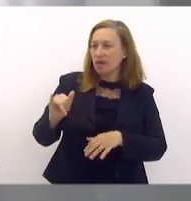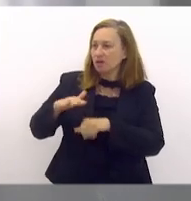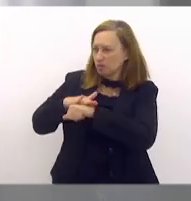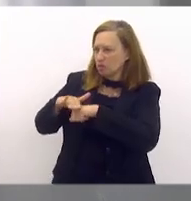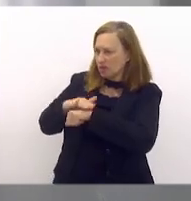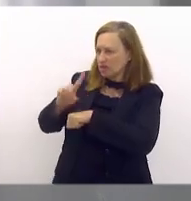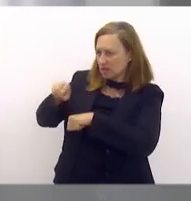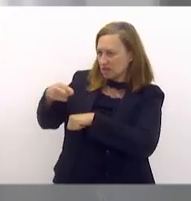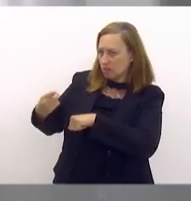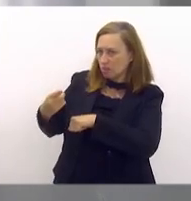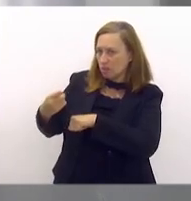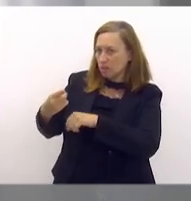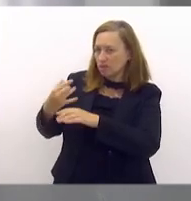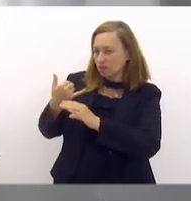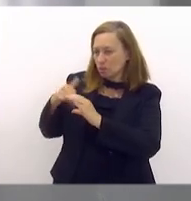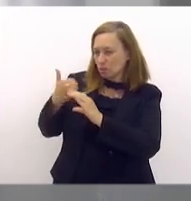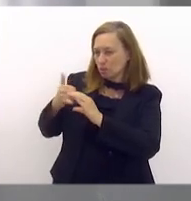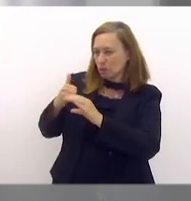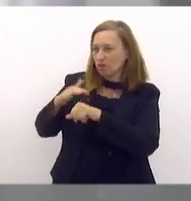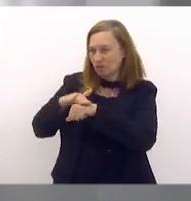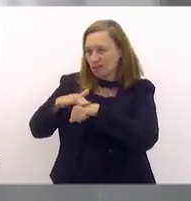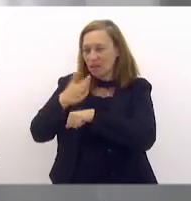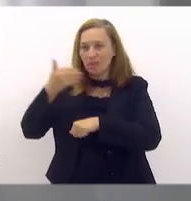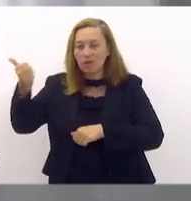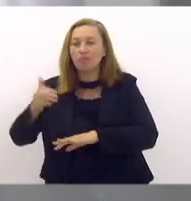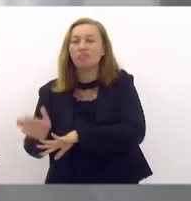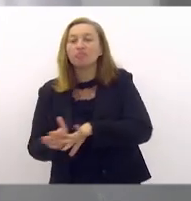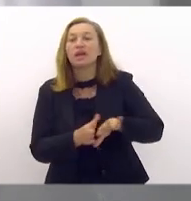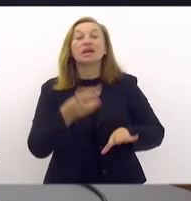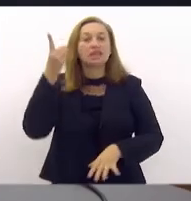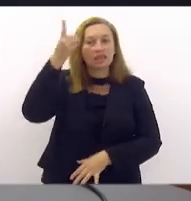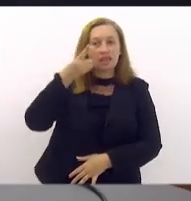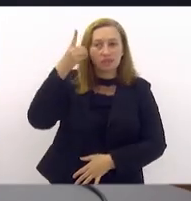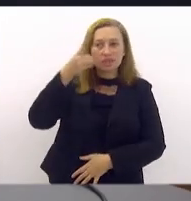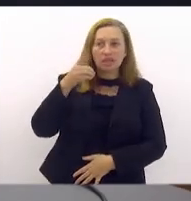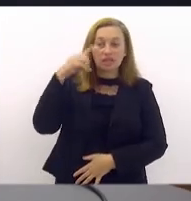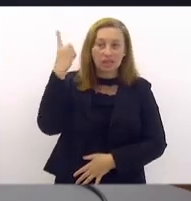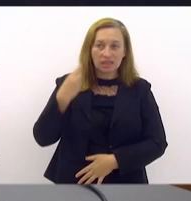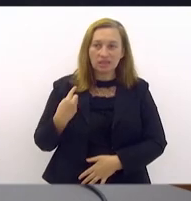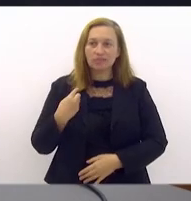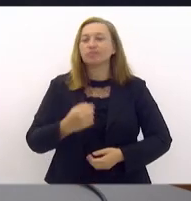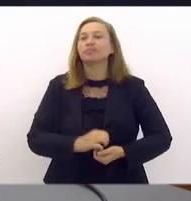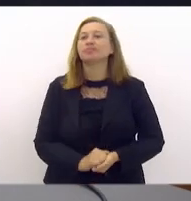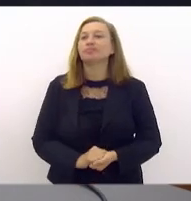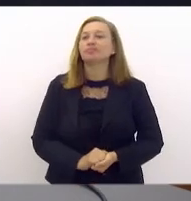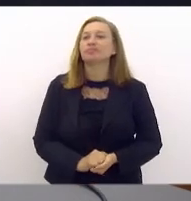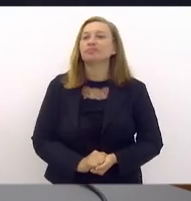conversar. Vou lhe passar um zap e vamos conversar. Deputada Dani.